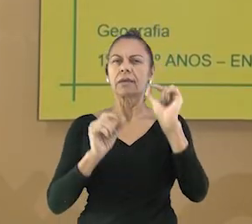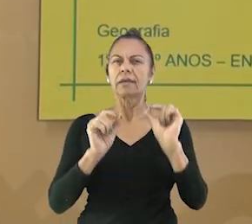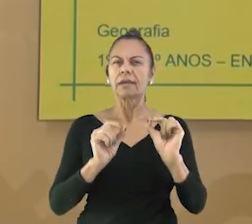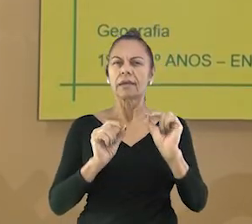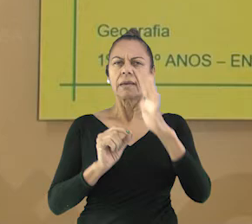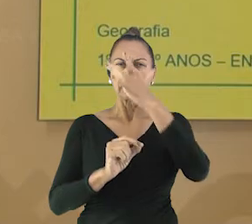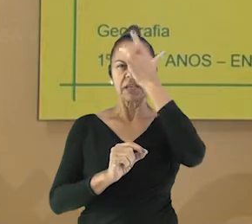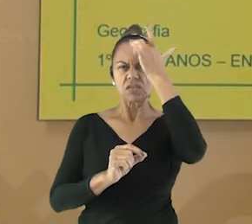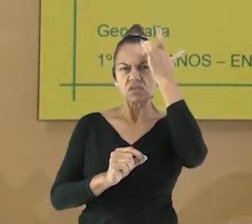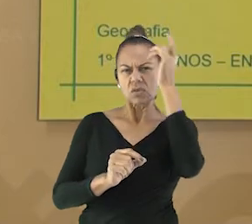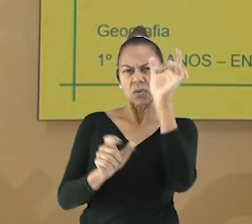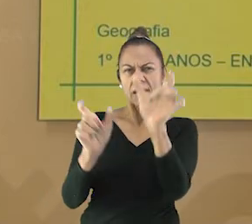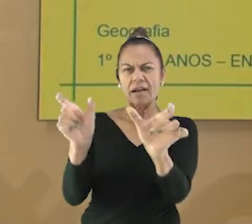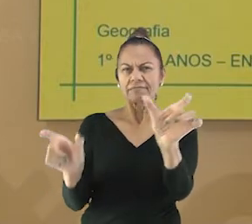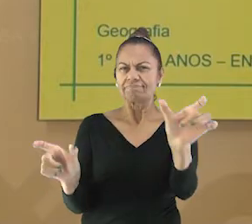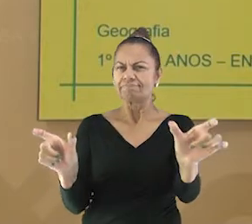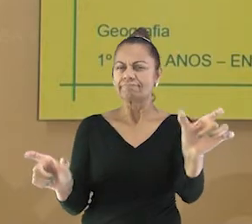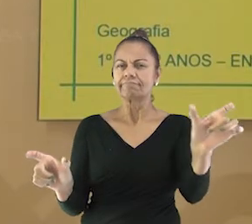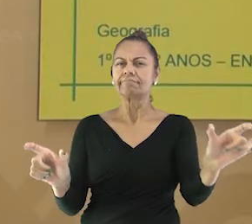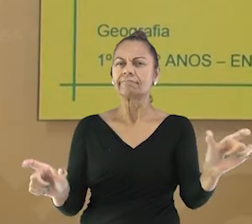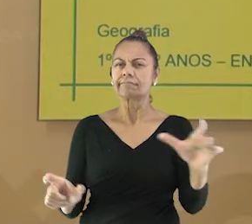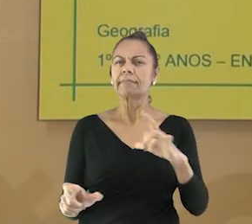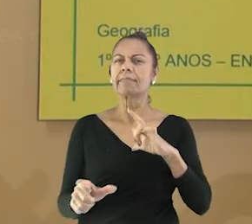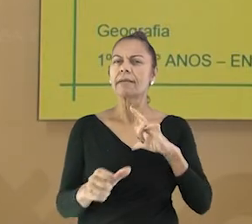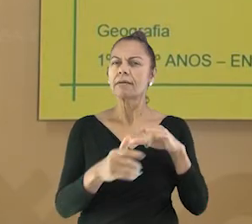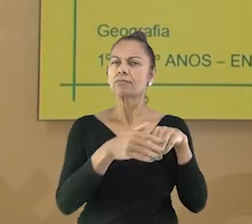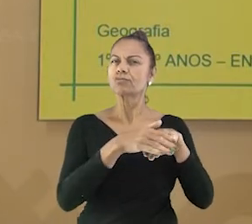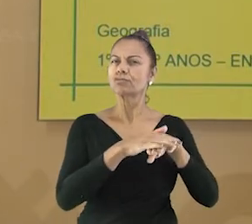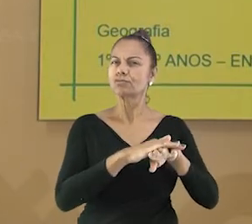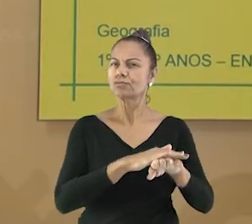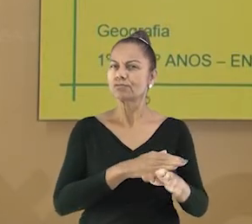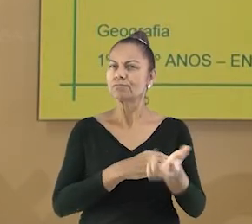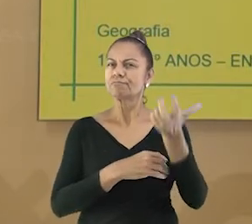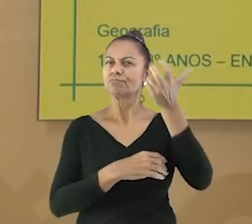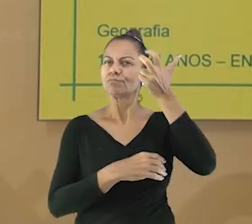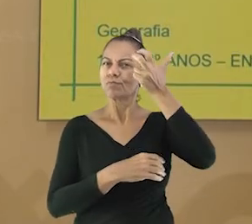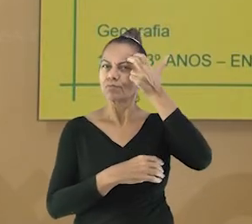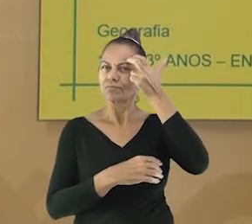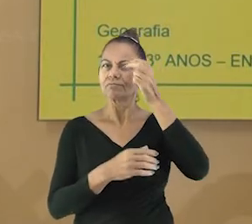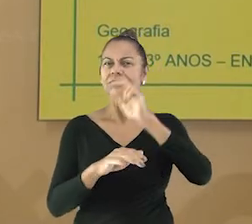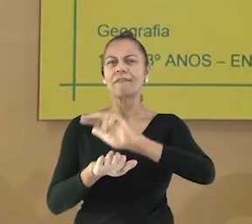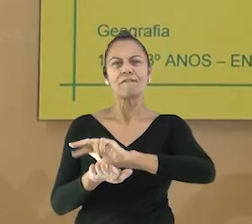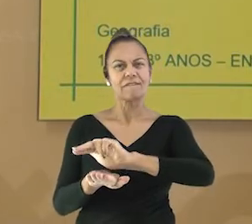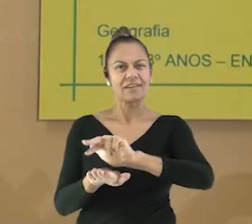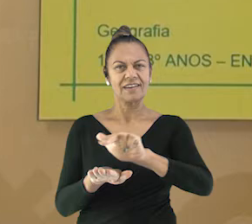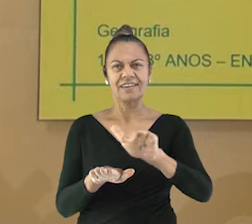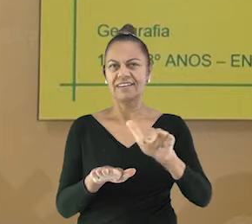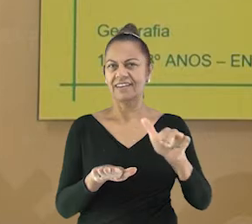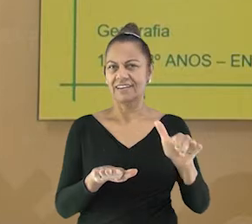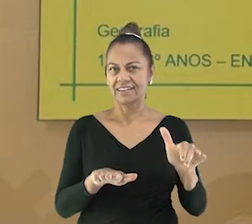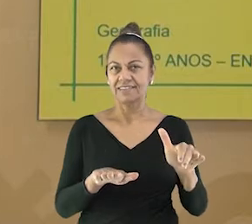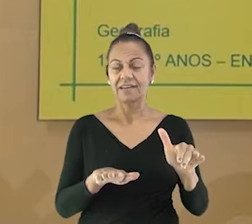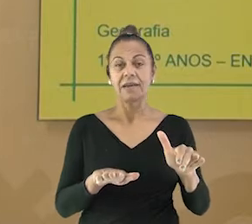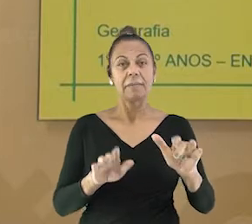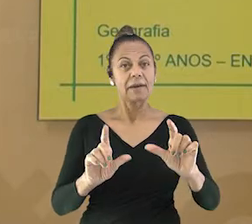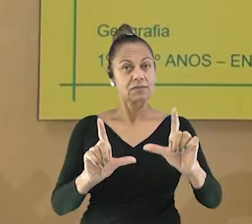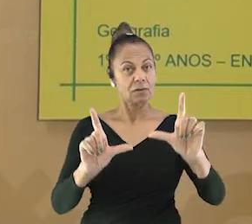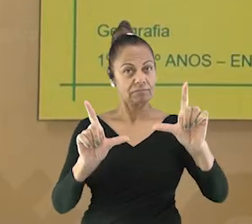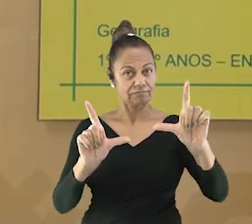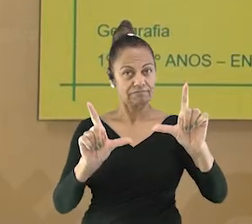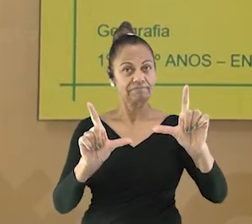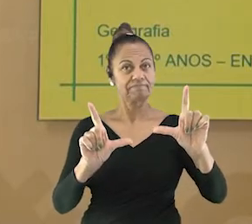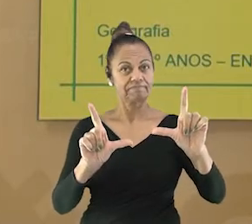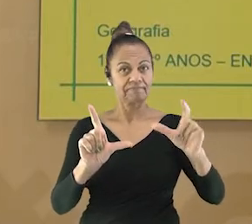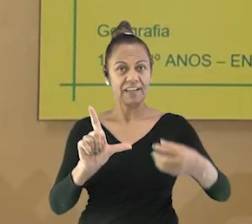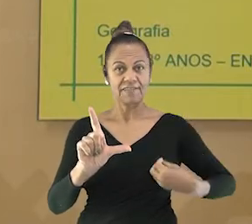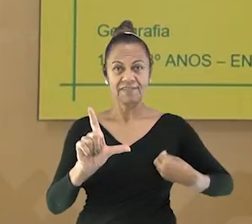compreender que as pessoas têm diferentes costumes e culturas. Lembrem-se de registrar a presença de vocês através do QR